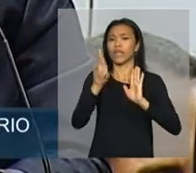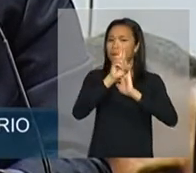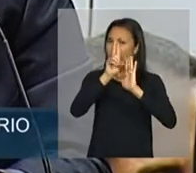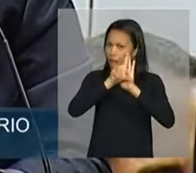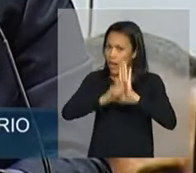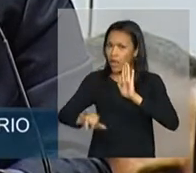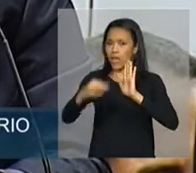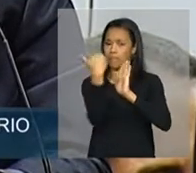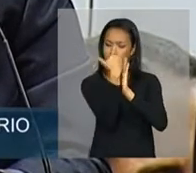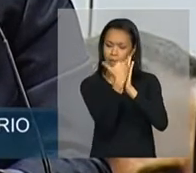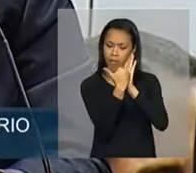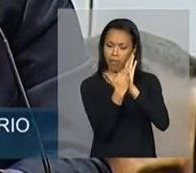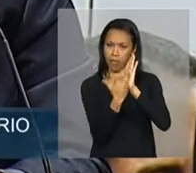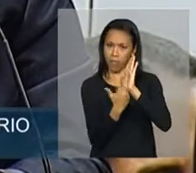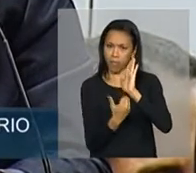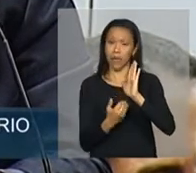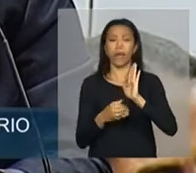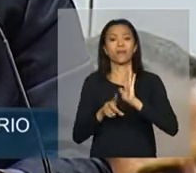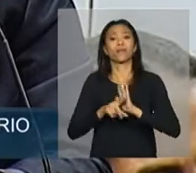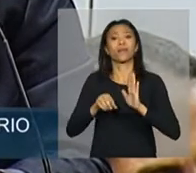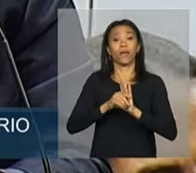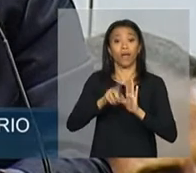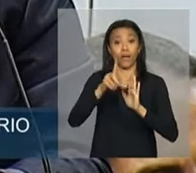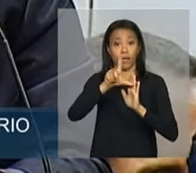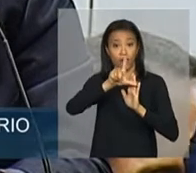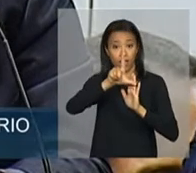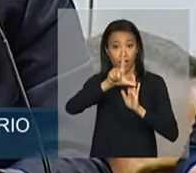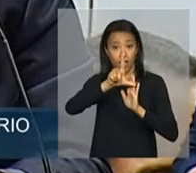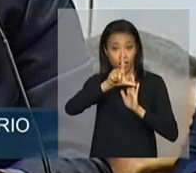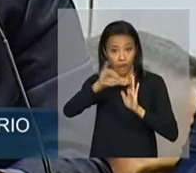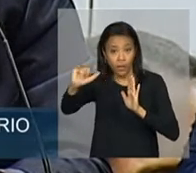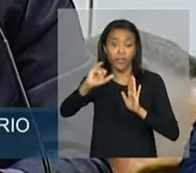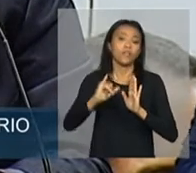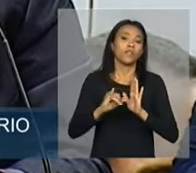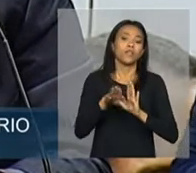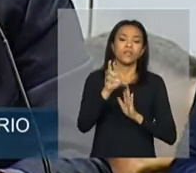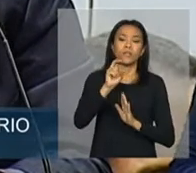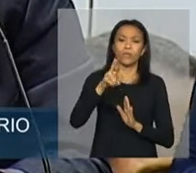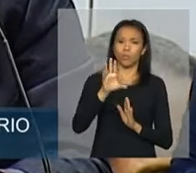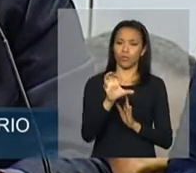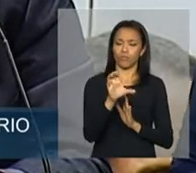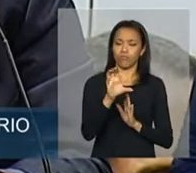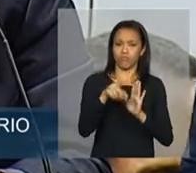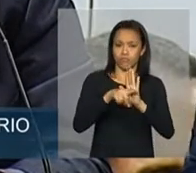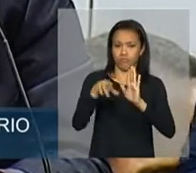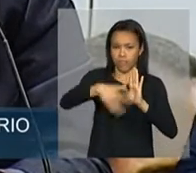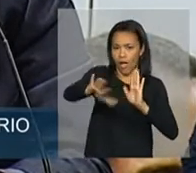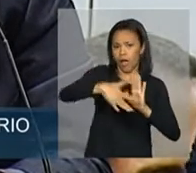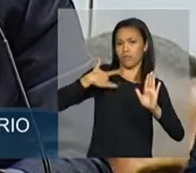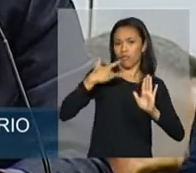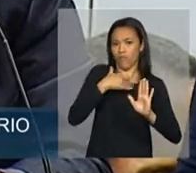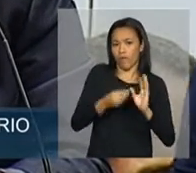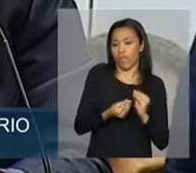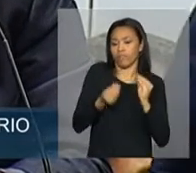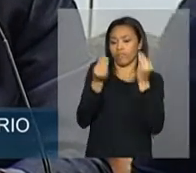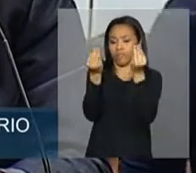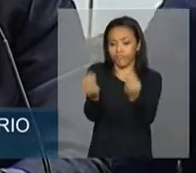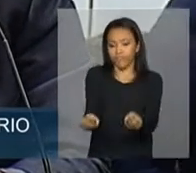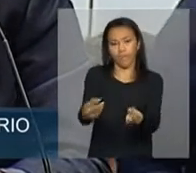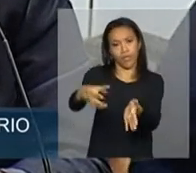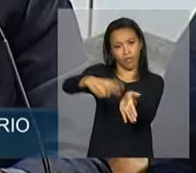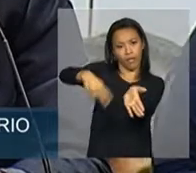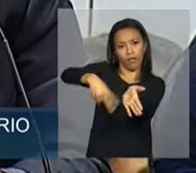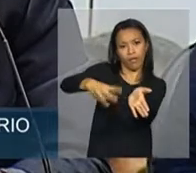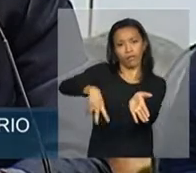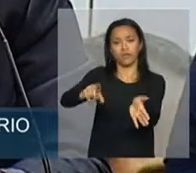funcionamento da atribuição do sistema de saúde a na área da saúde indígena modo específico saúde indígena e também